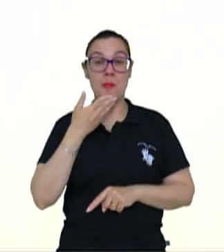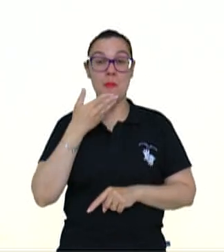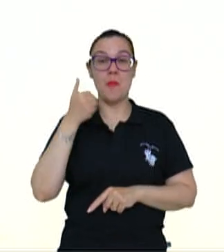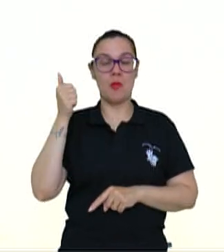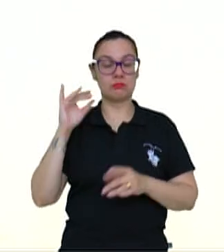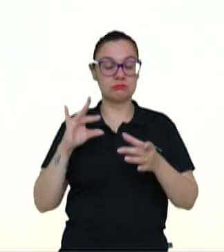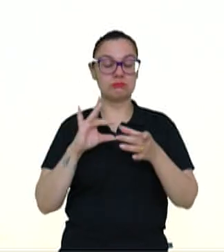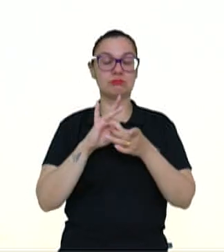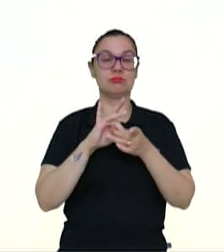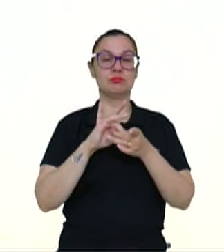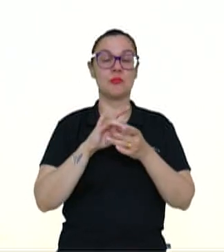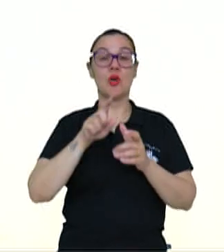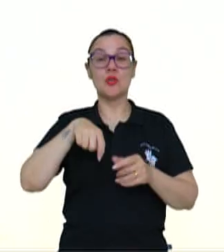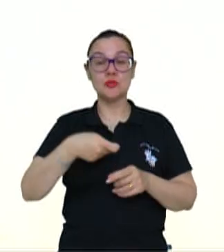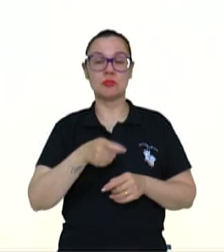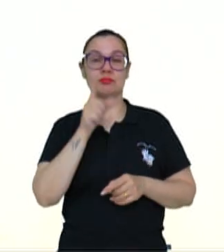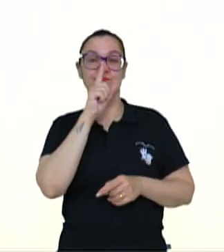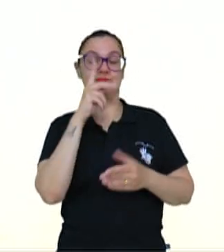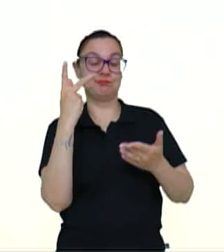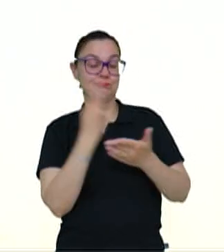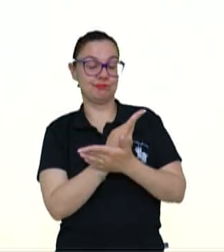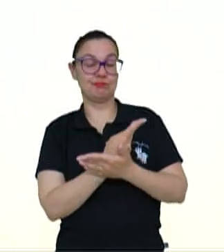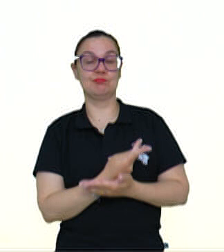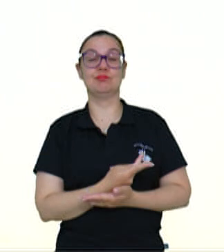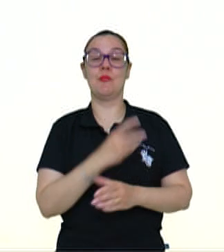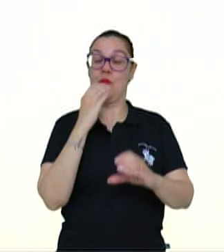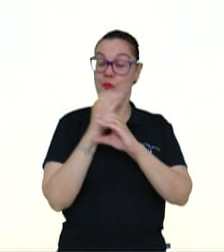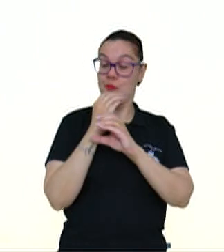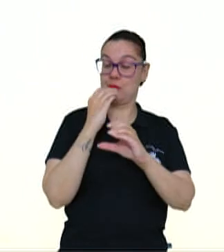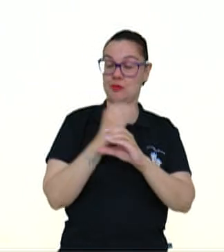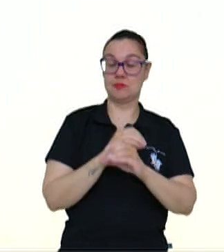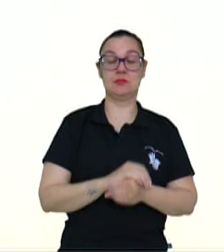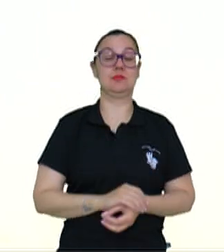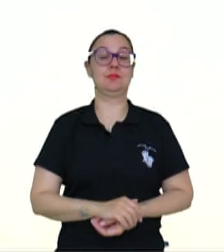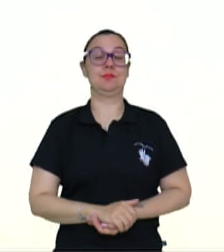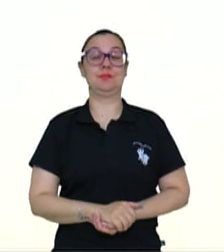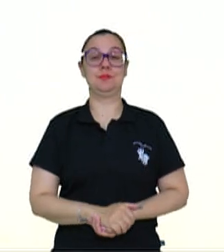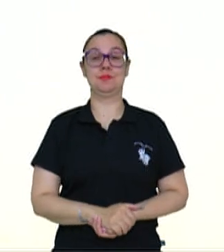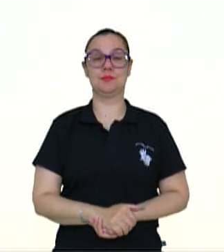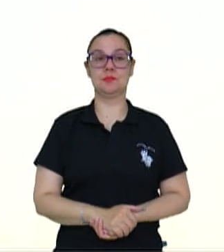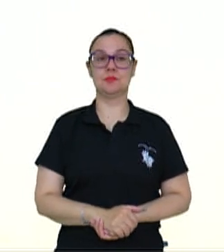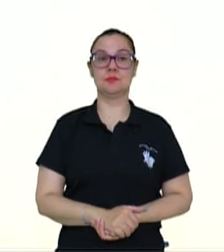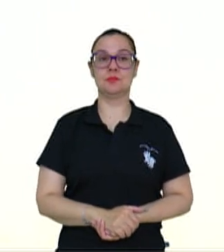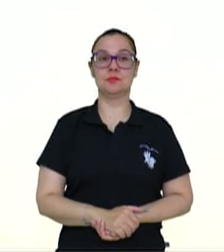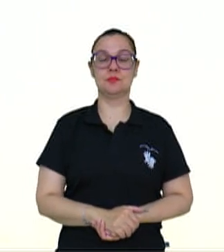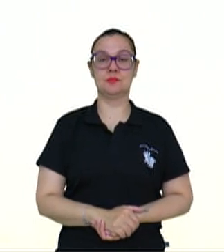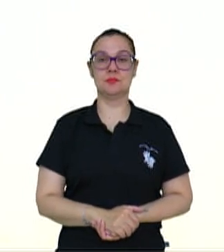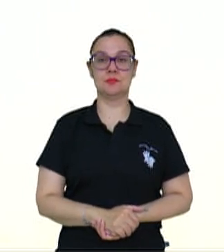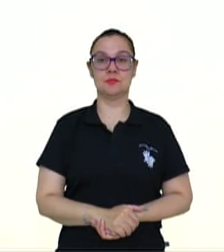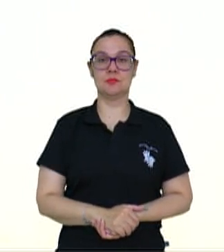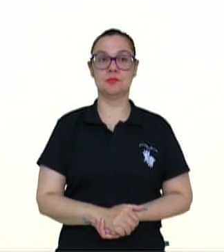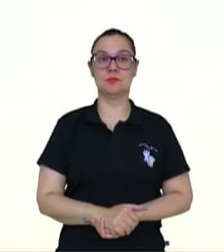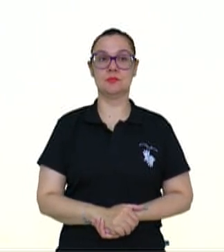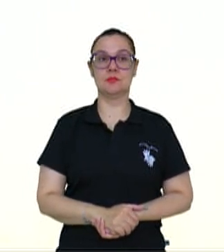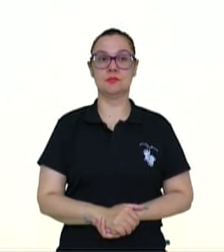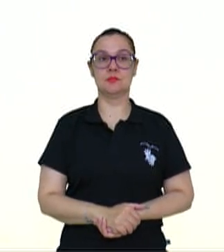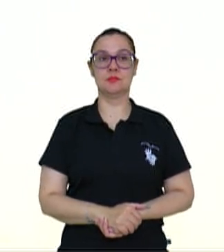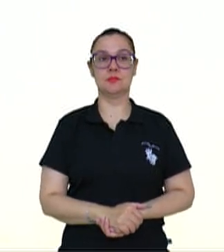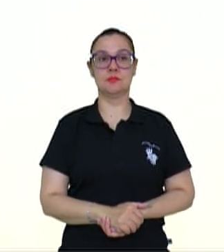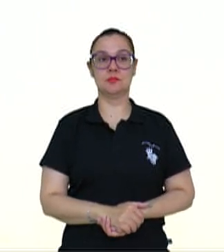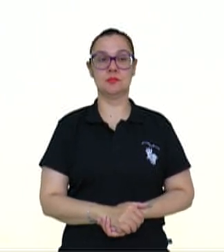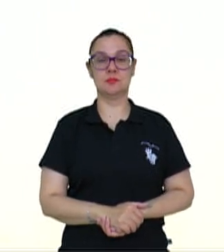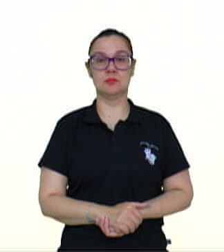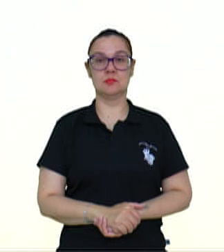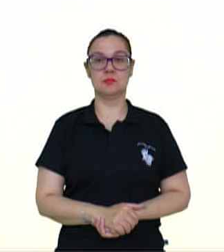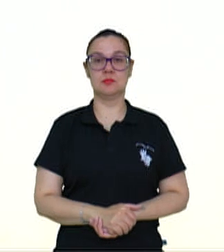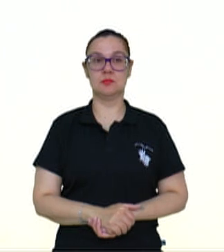melhor opção sobre falhas na comunicação? Letra A. Não é necessário levar em conta o público a